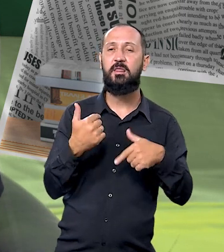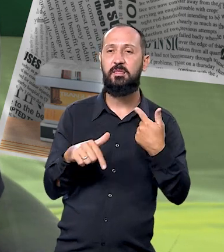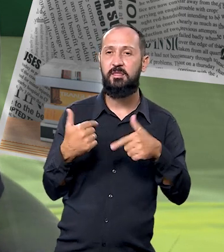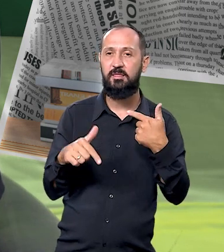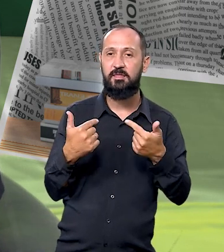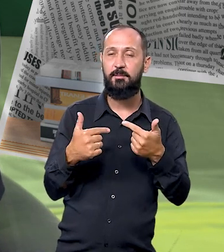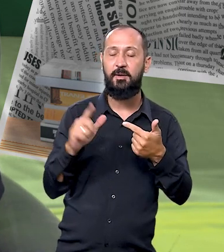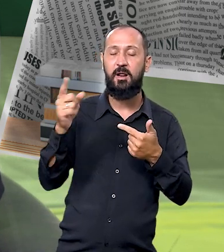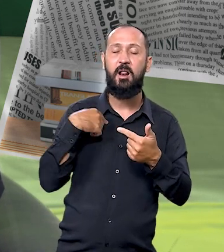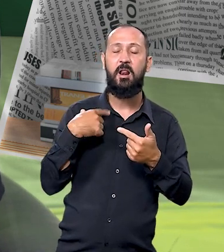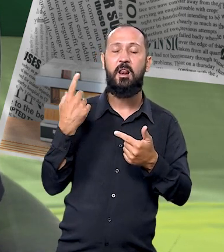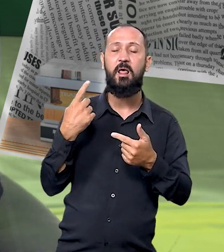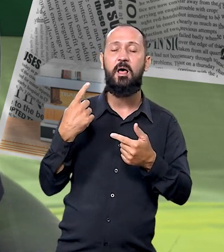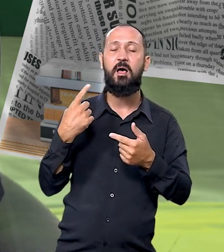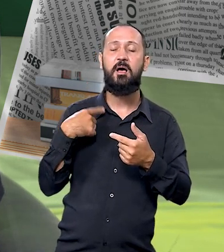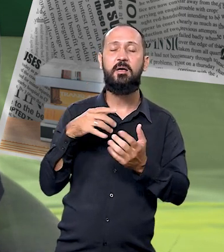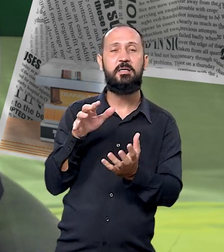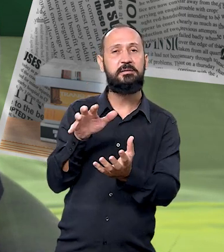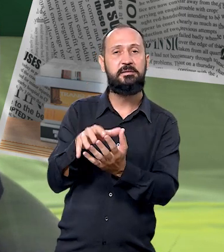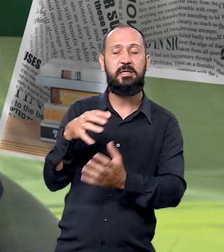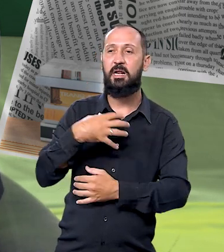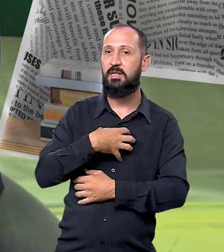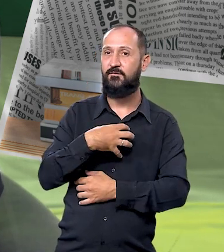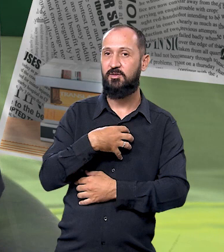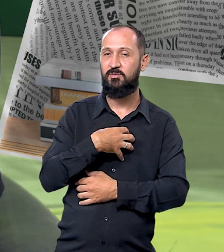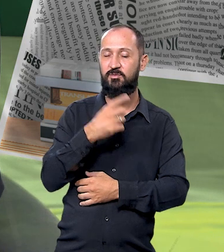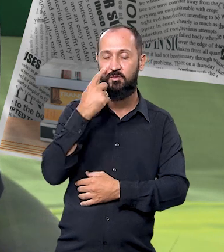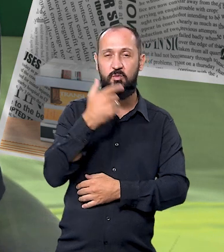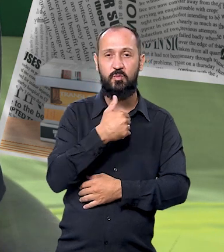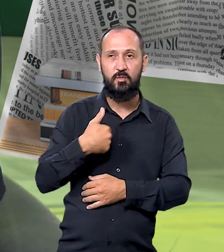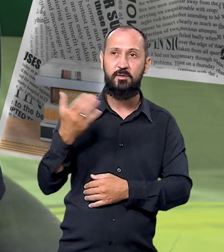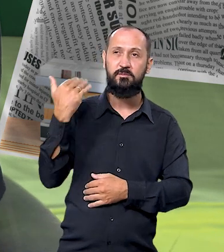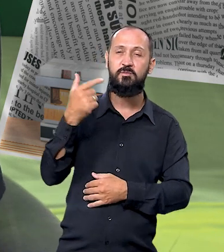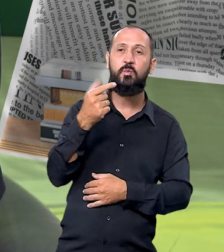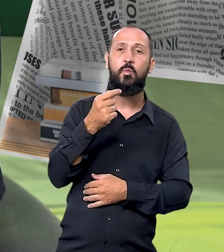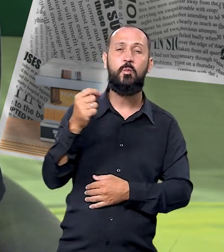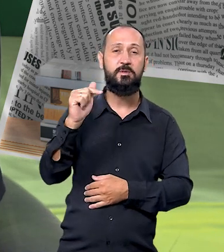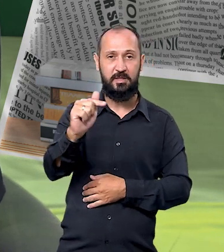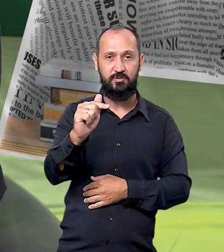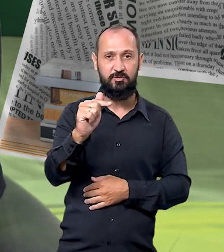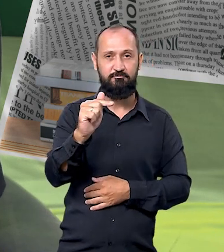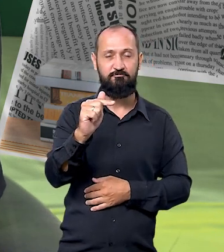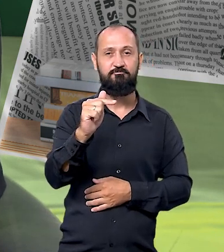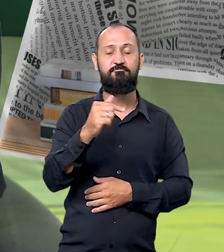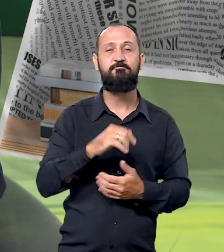de trabalhar em Salvador, no estado da Bahia, no governo do estado, naquele momento, em 2007,